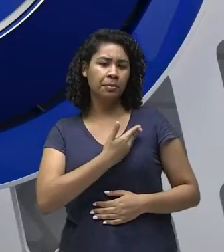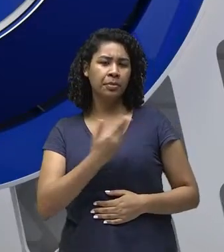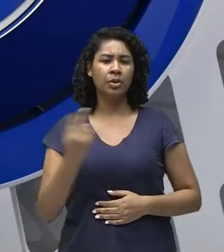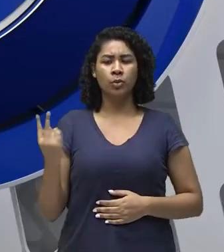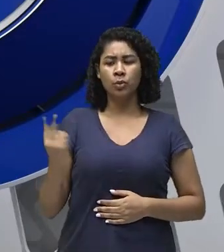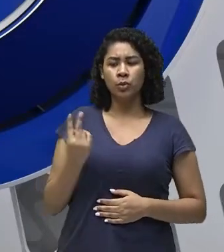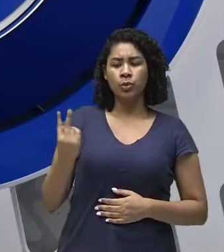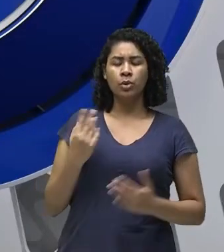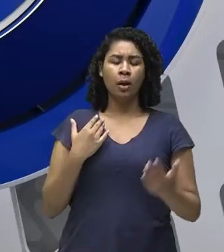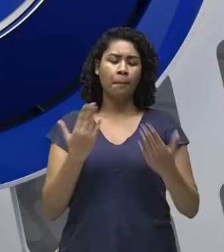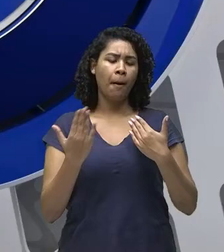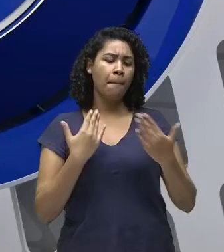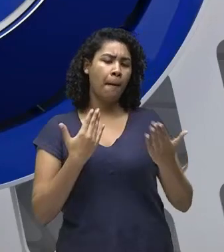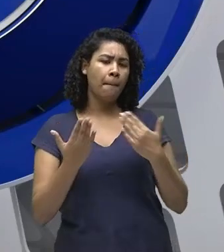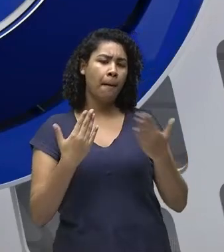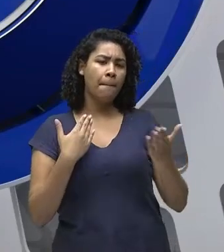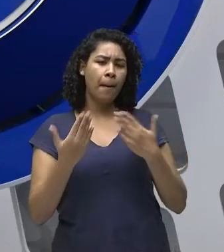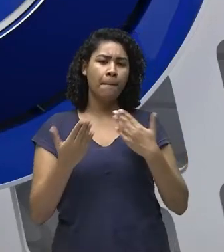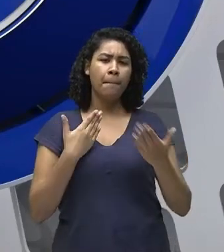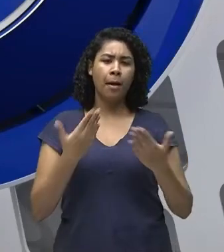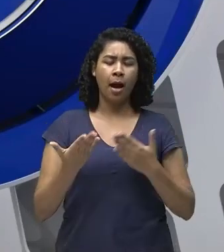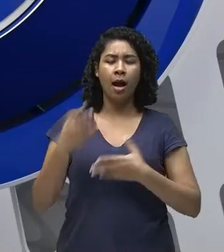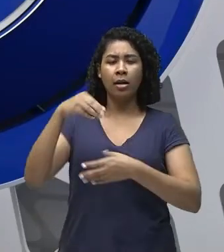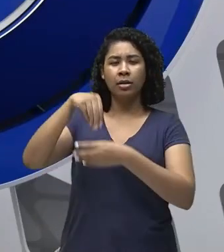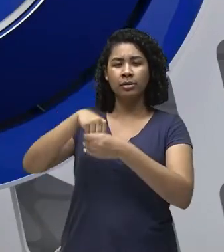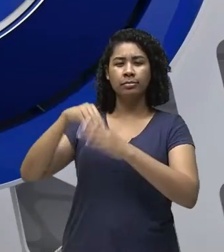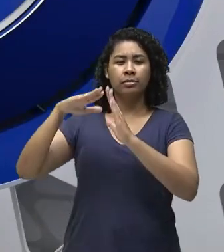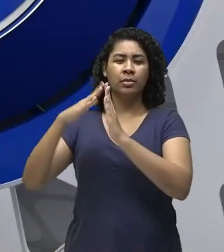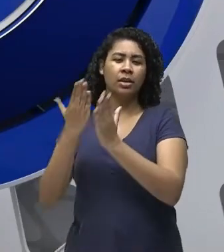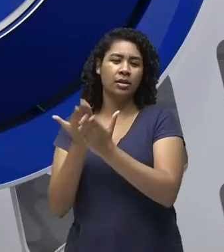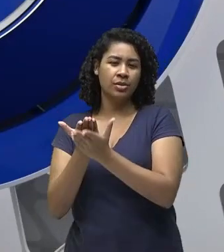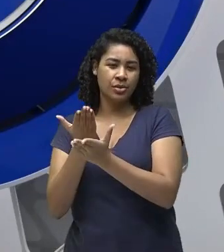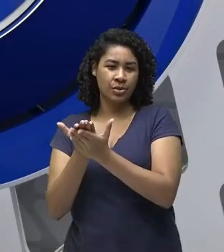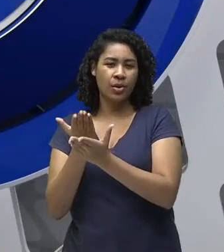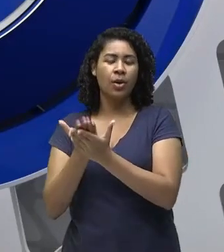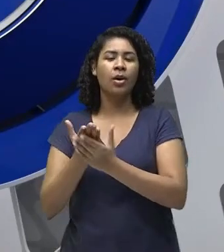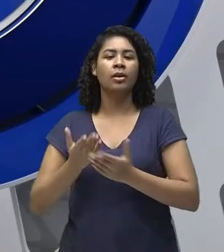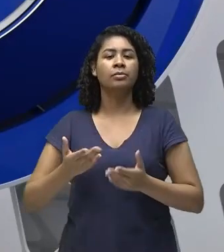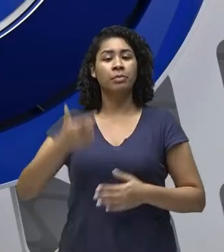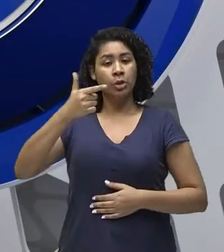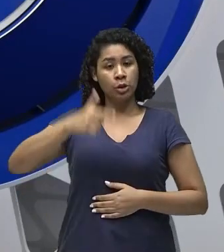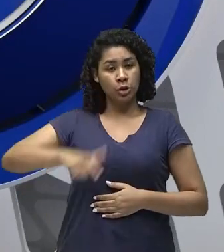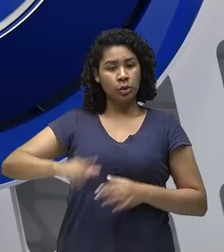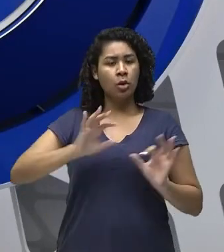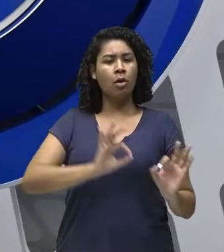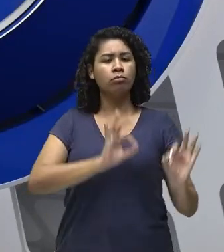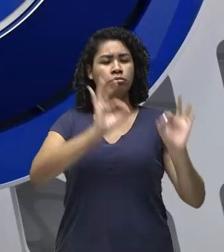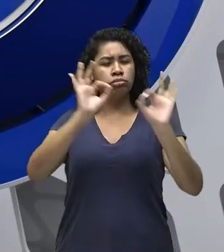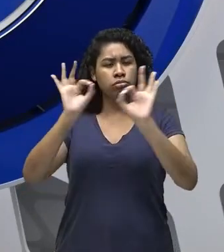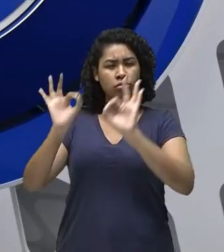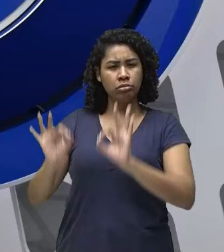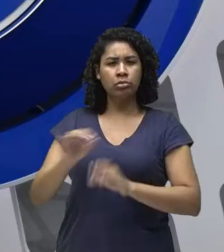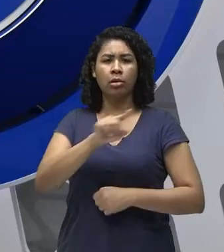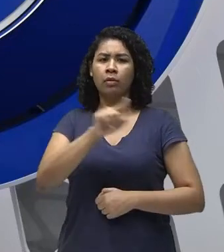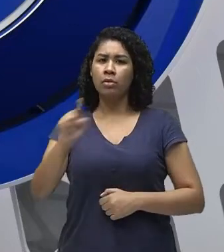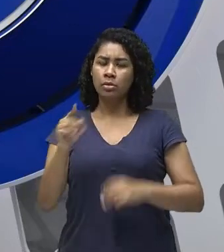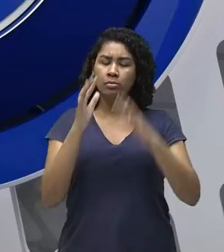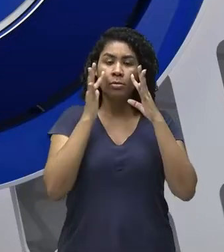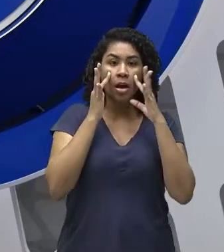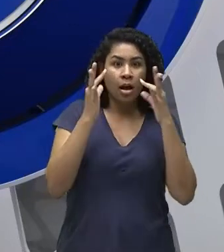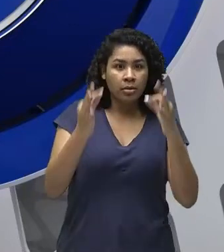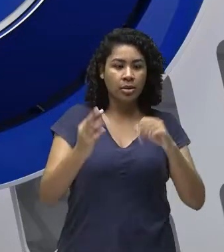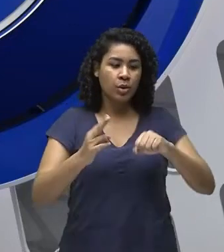uma escola conversando sobre os outros amigos deles, tá? E a gente vai ver mais uma vez o vídeo, prestem atenção aí nos